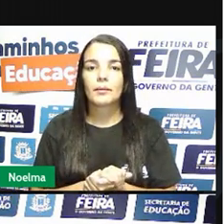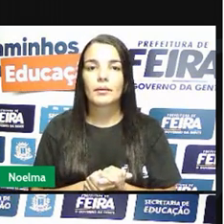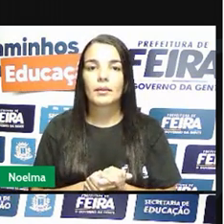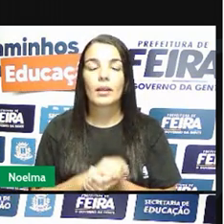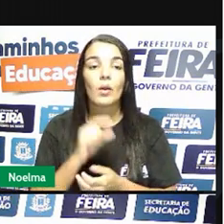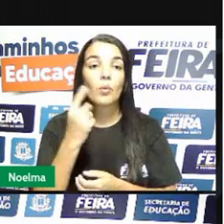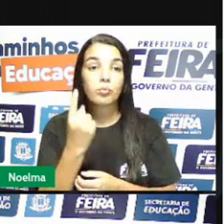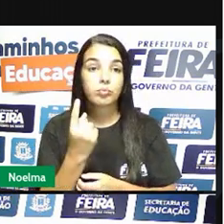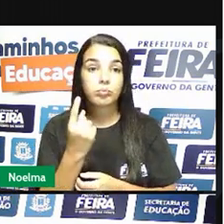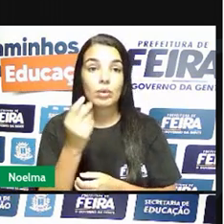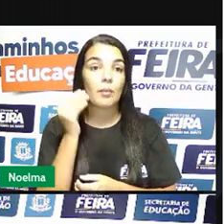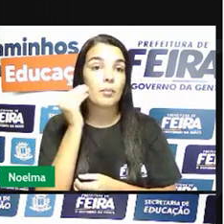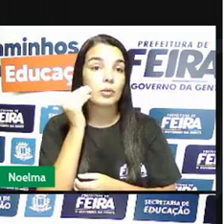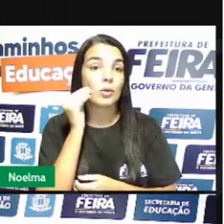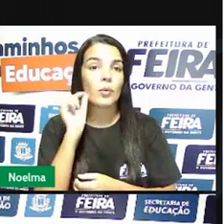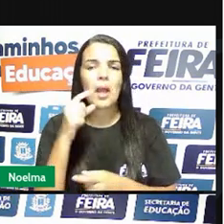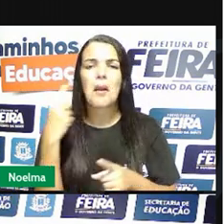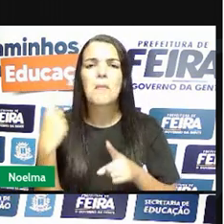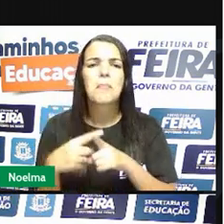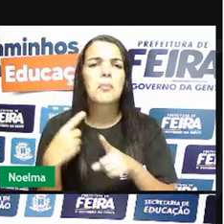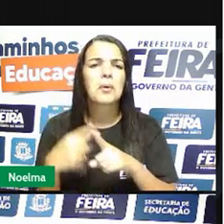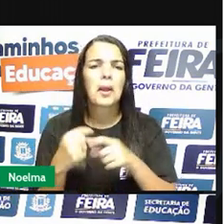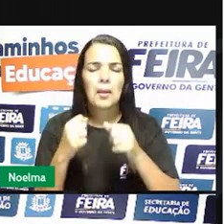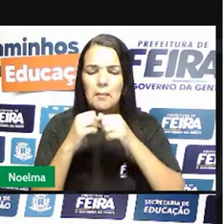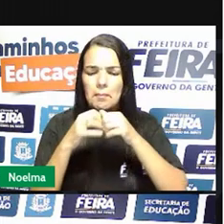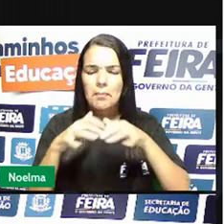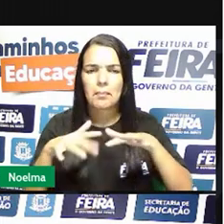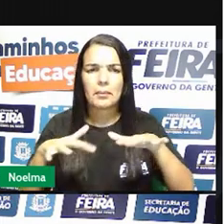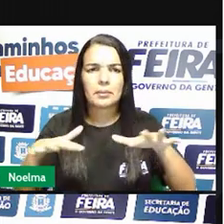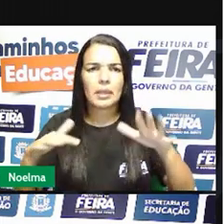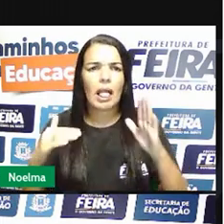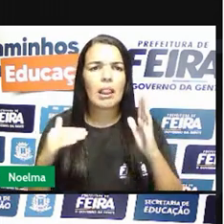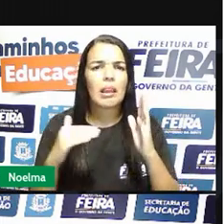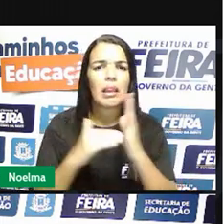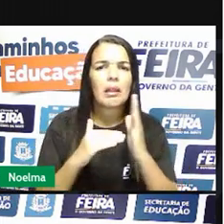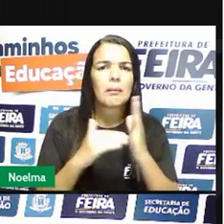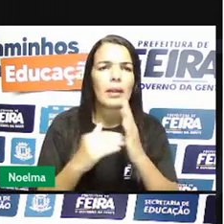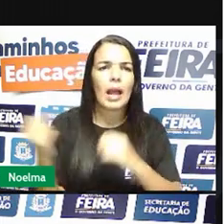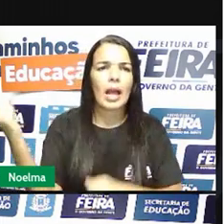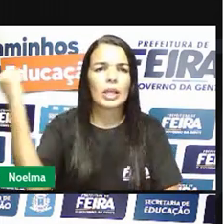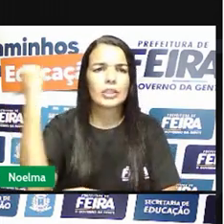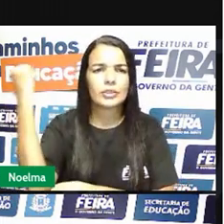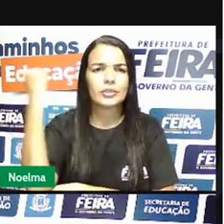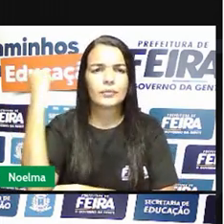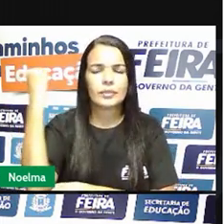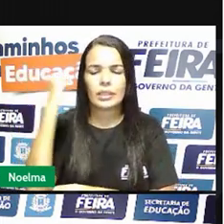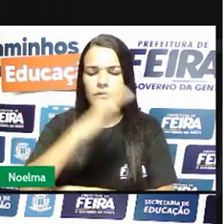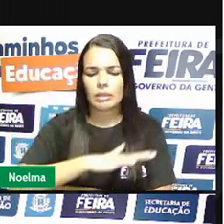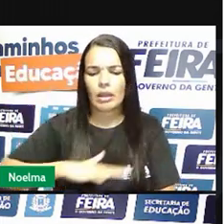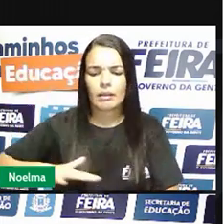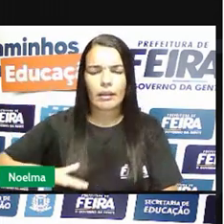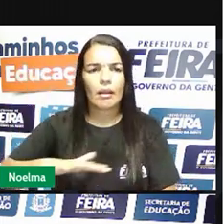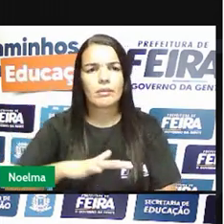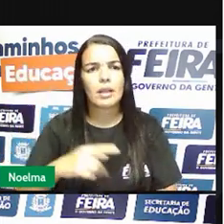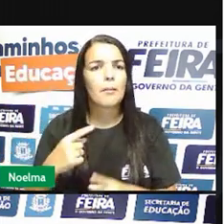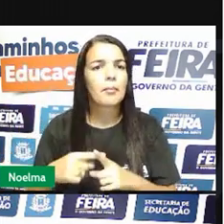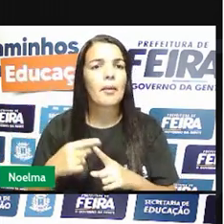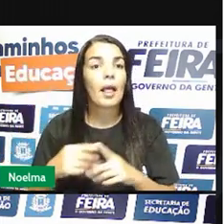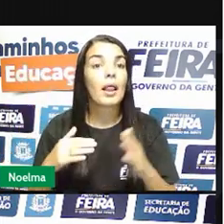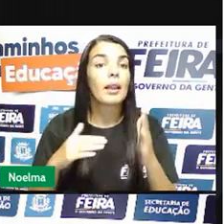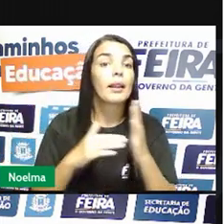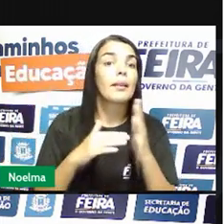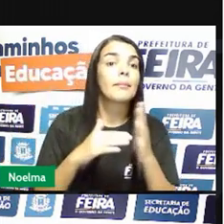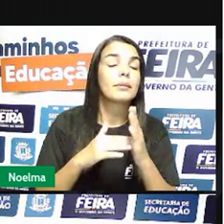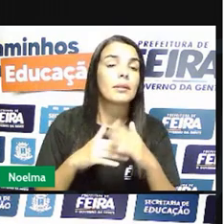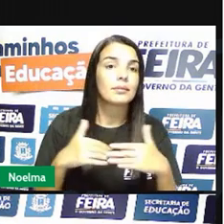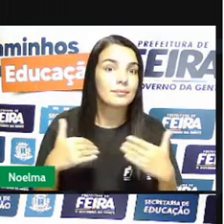Então, argumento 1. Por que a pandemia tem limitado as atividades físicas das crianças? Note que